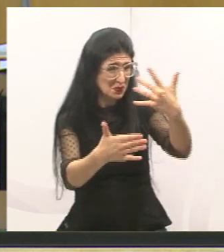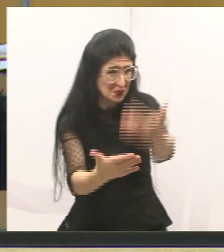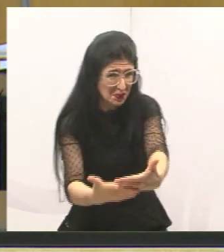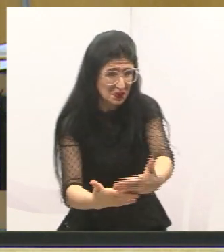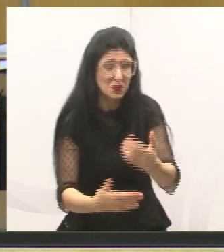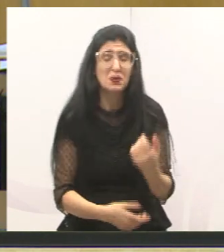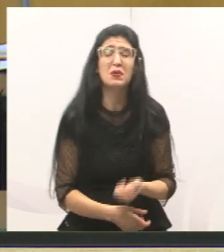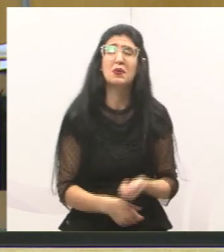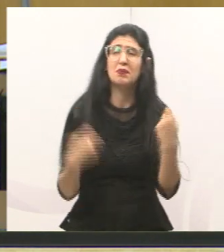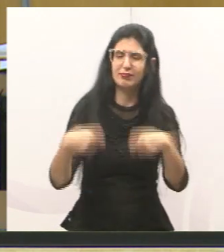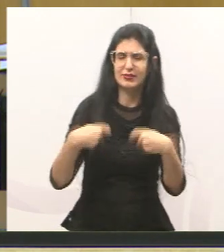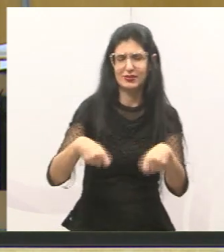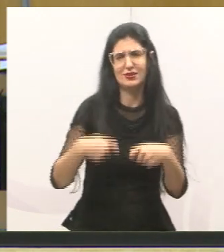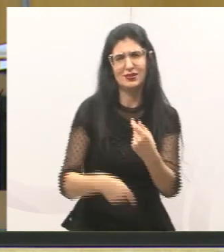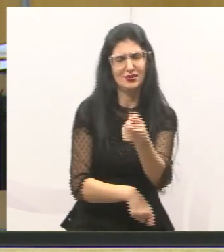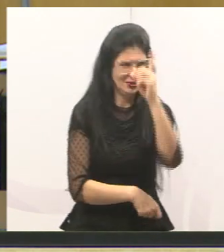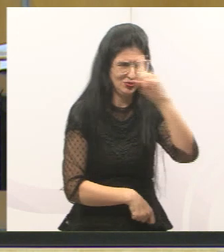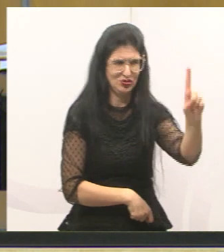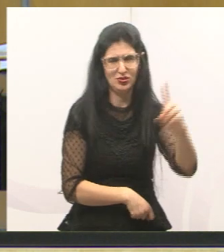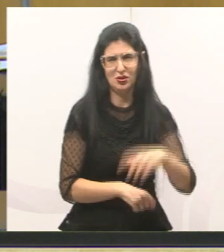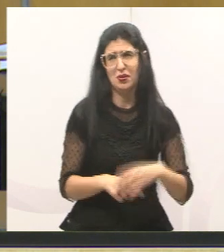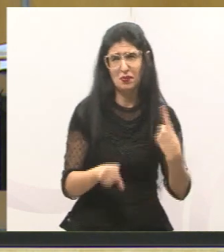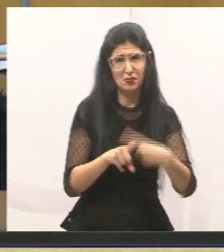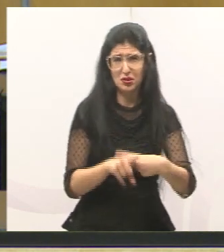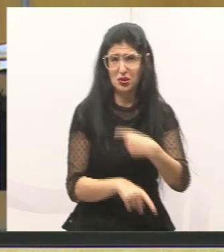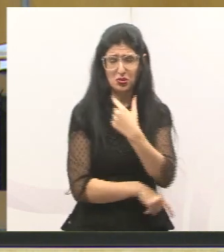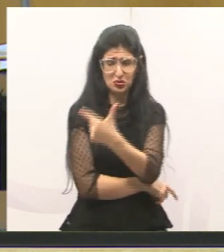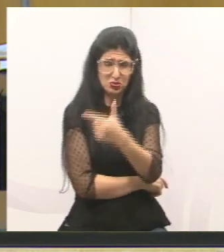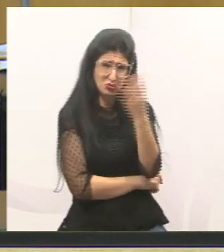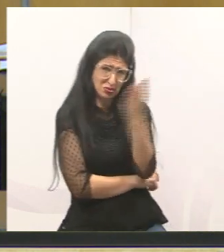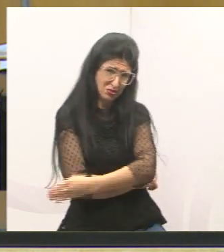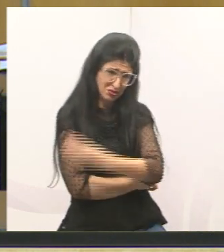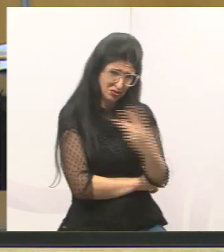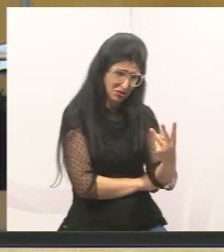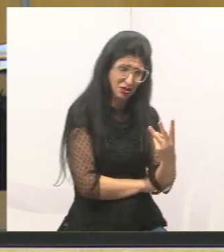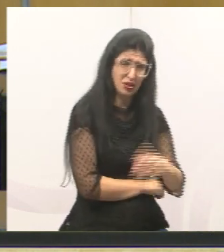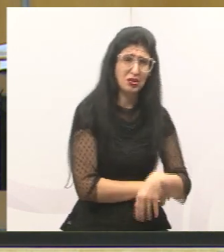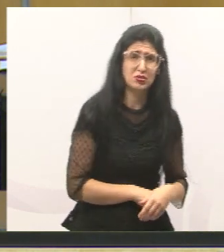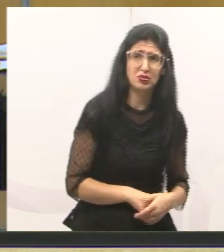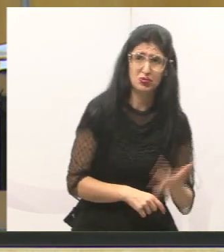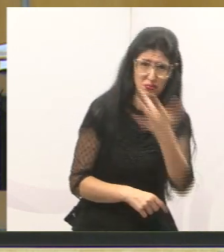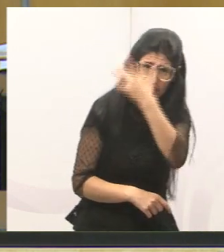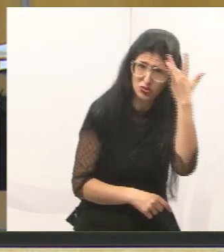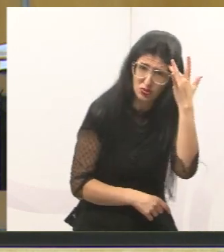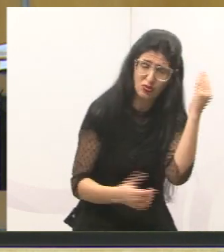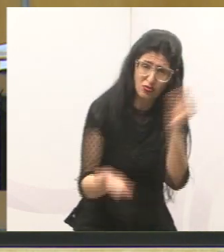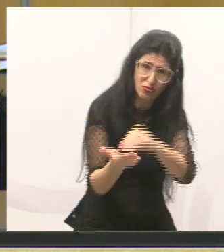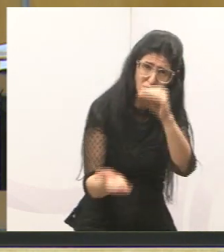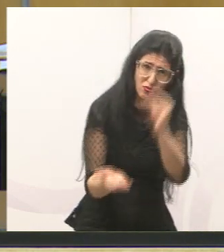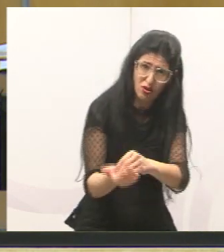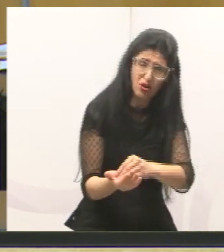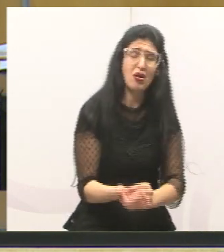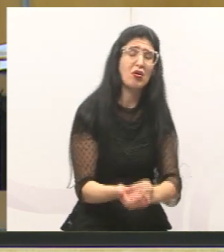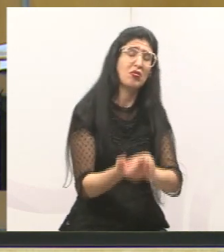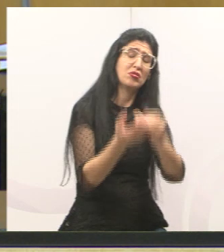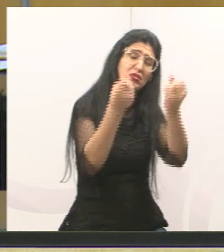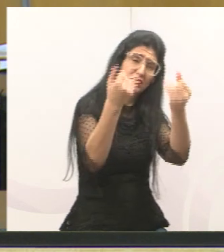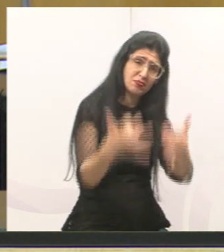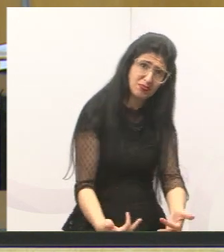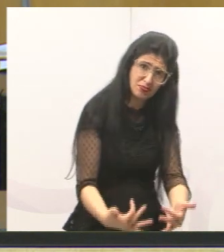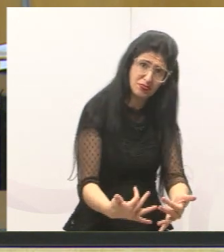da questão sem decisão de 2/3 de seus membros em sentido contrário. Cristalina, nesse contexto,